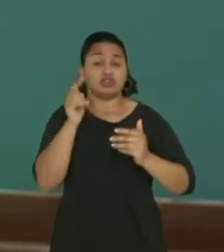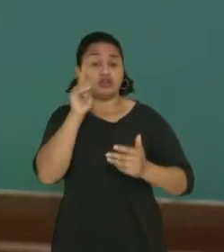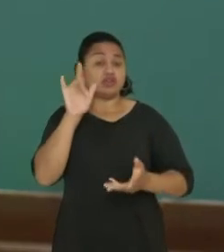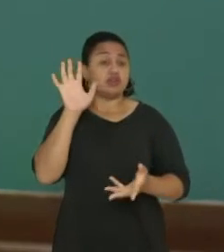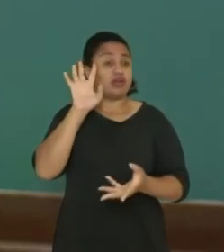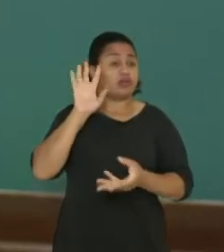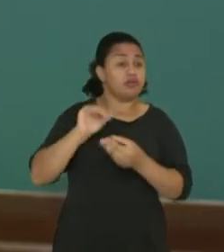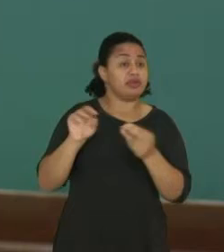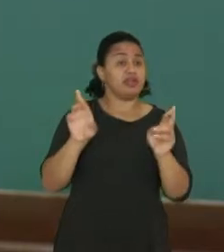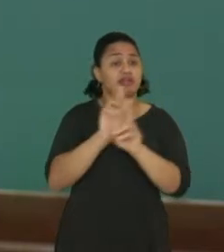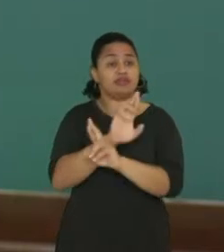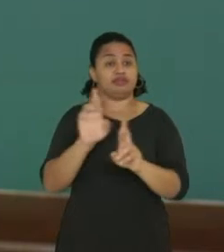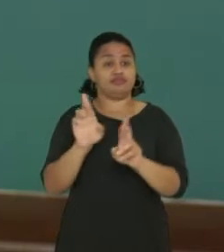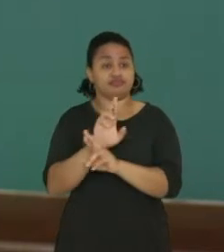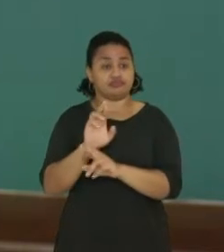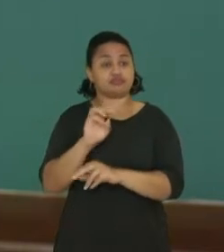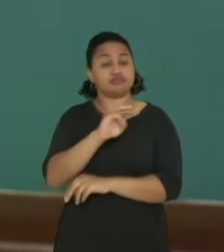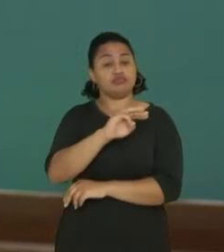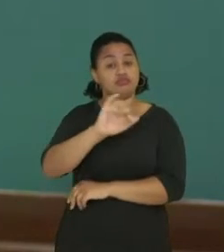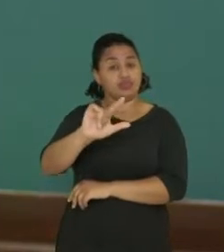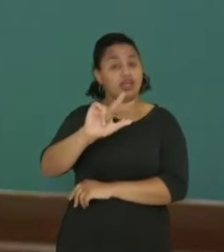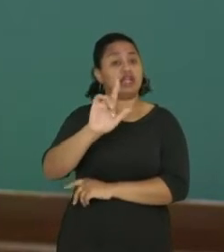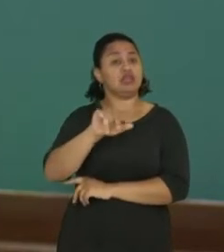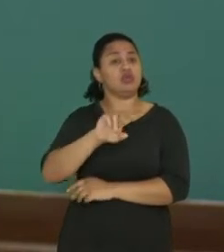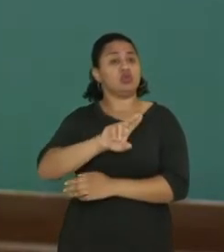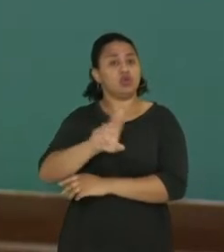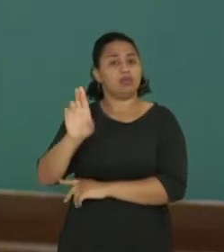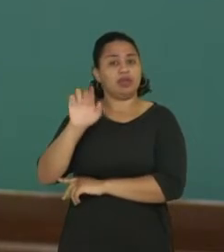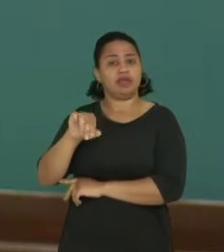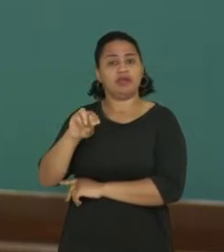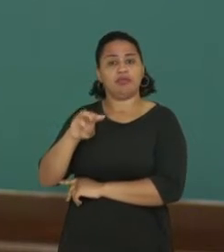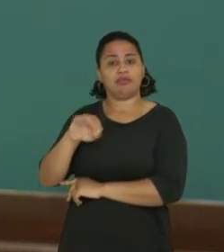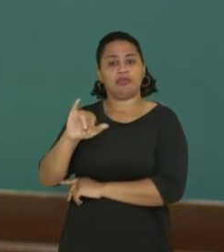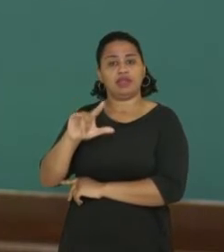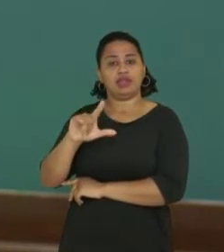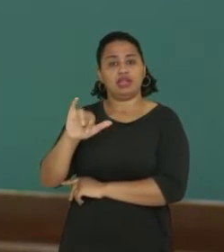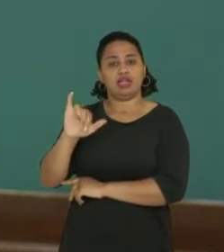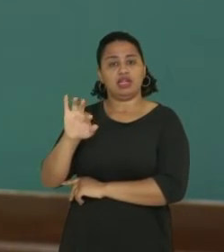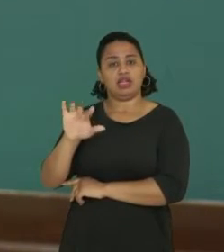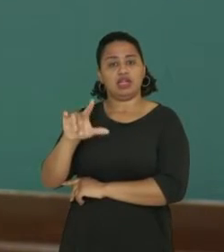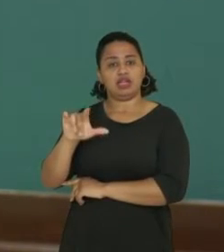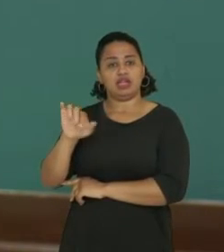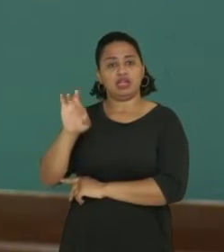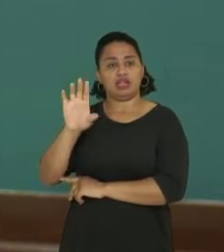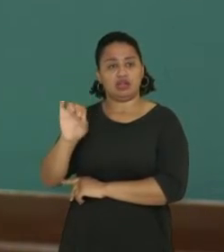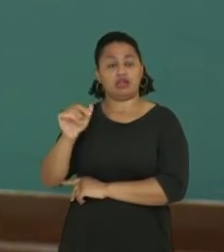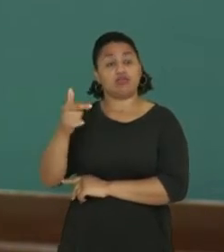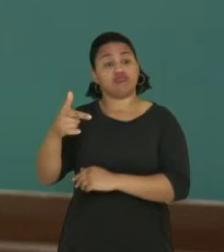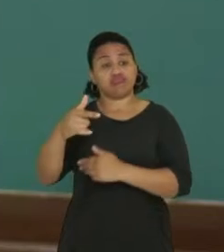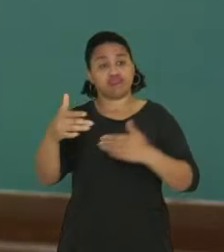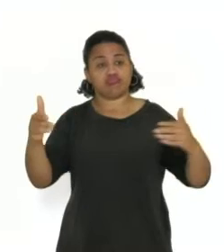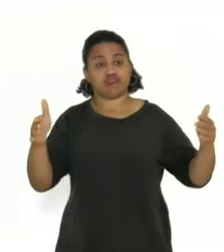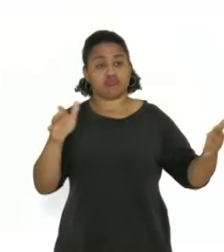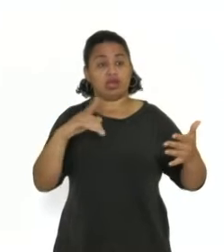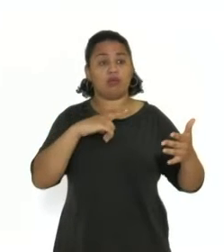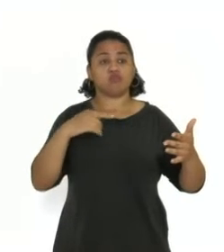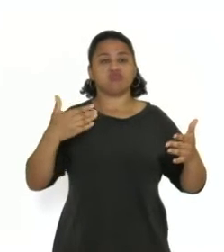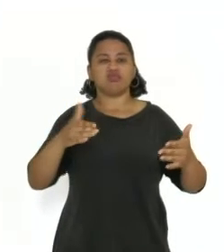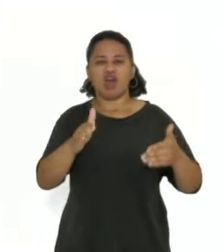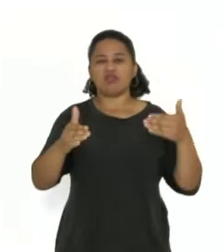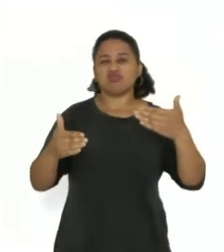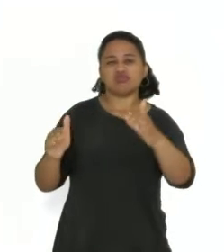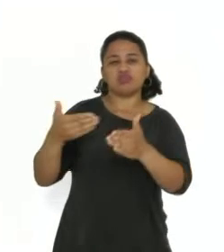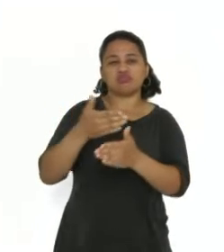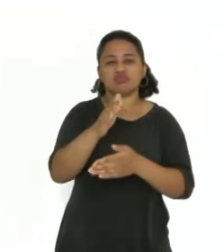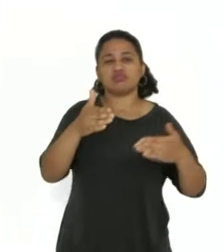bom? Então tá joia. Lembrando que ml é mililitro, tá? Então aqui a gente tem um aquário, né? Olha só, tá cheio de peixinho lá dentro, né?